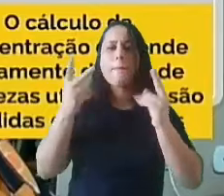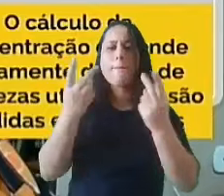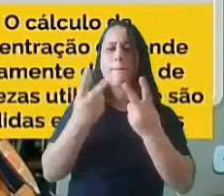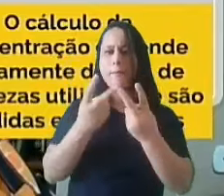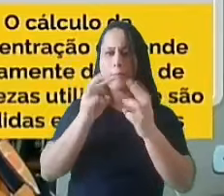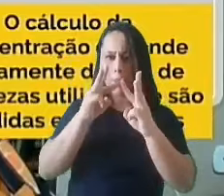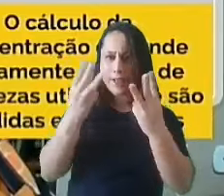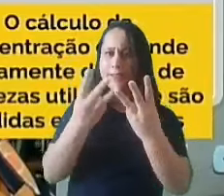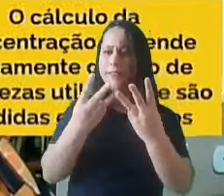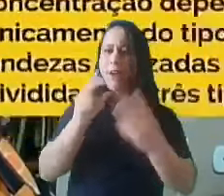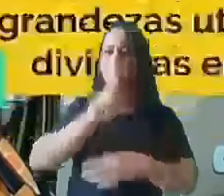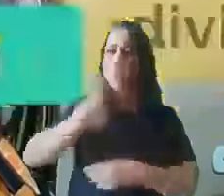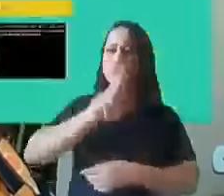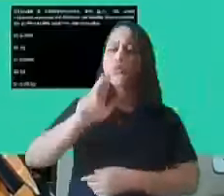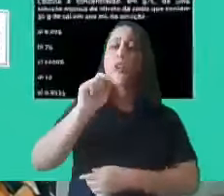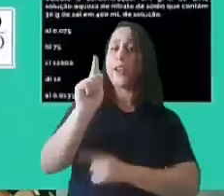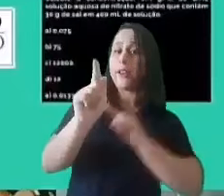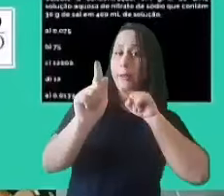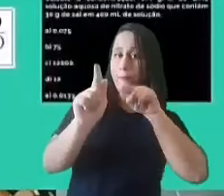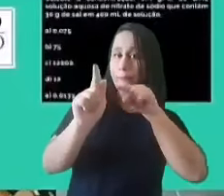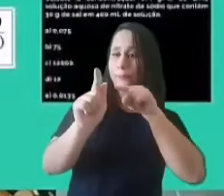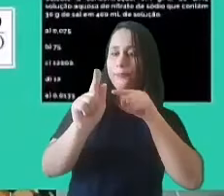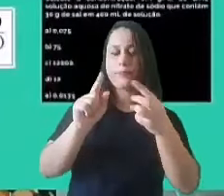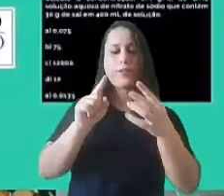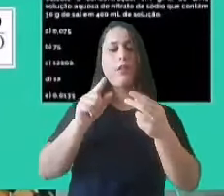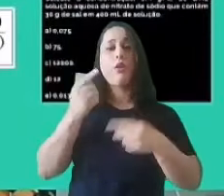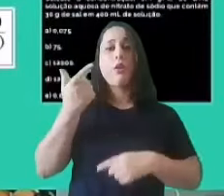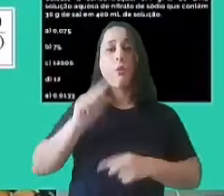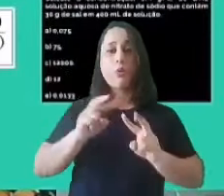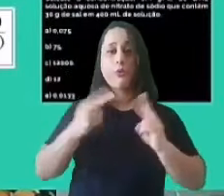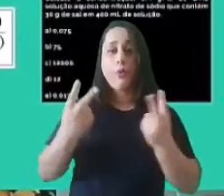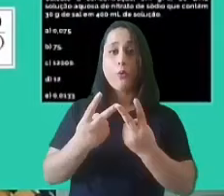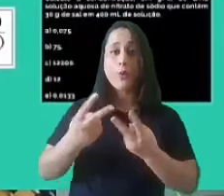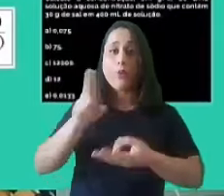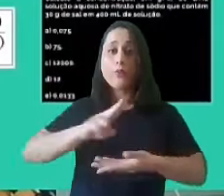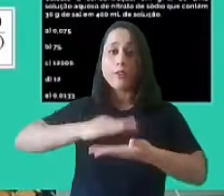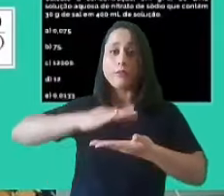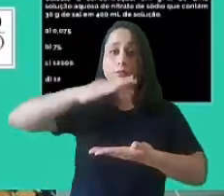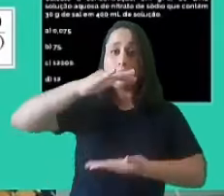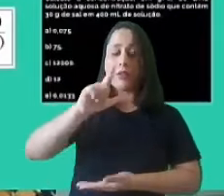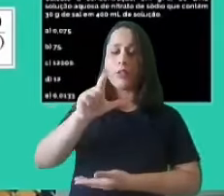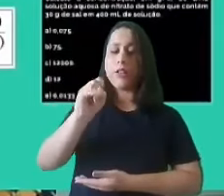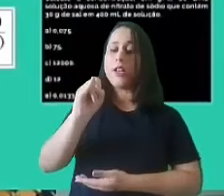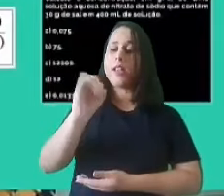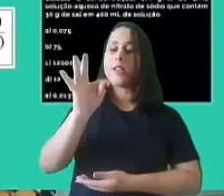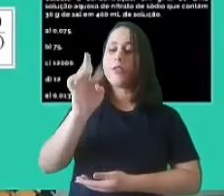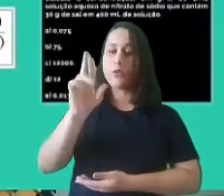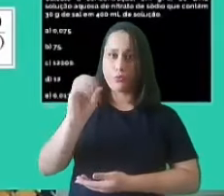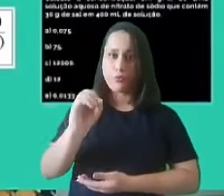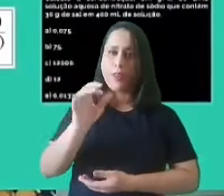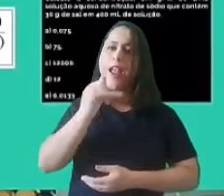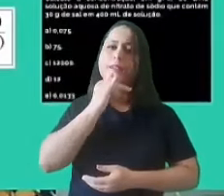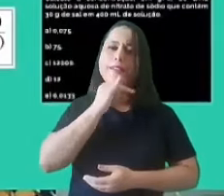utilizadas e são divididas em três tipos. Nós temos concentração comum, que é calculada